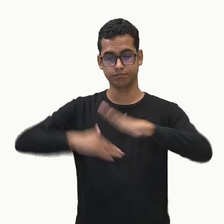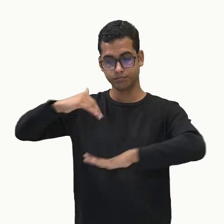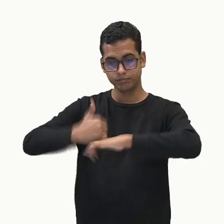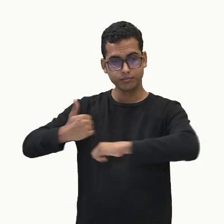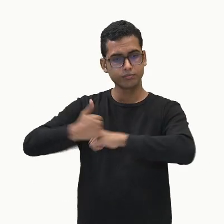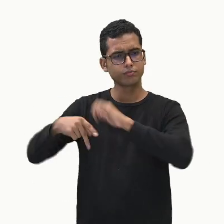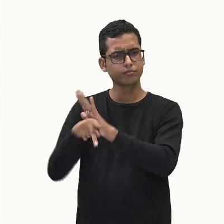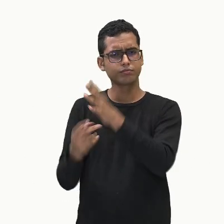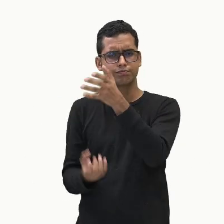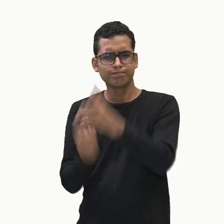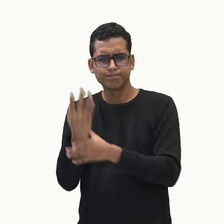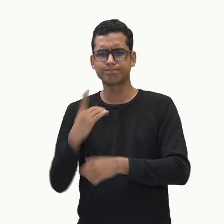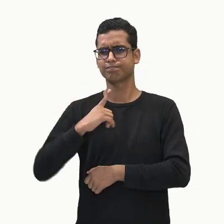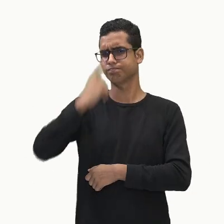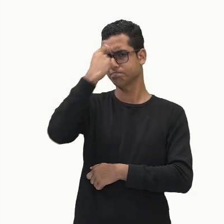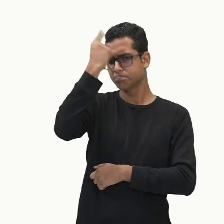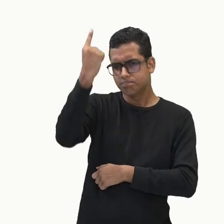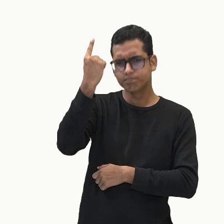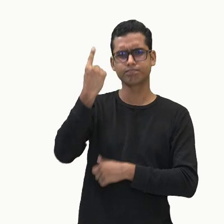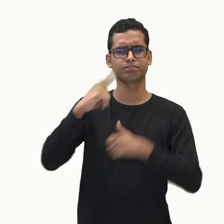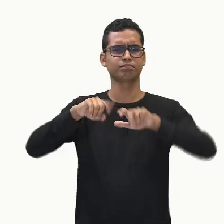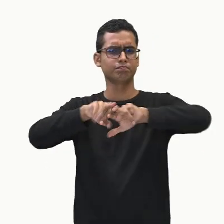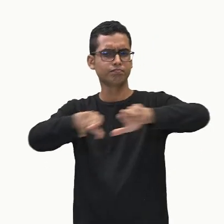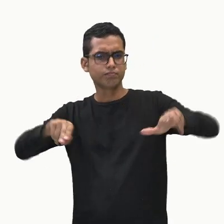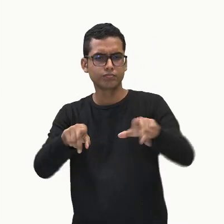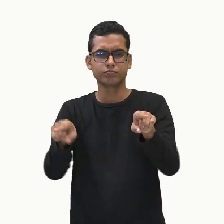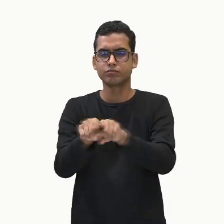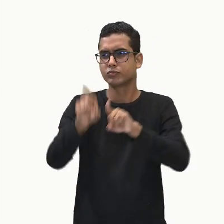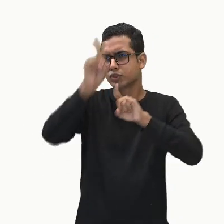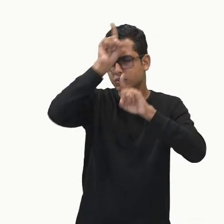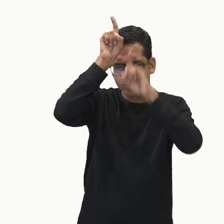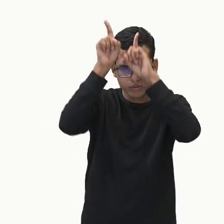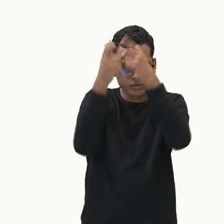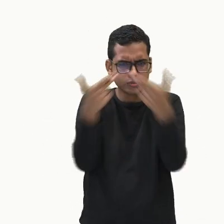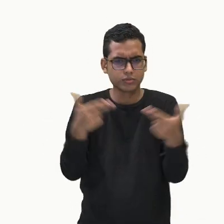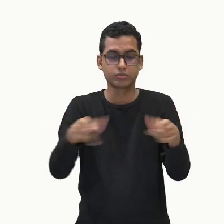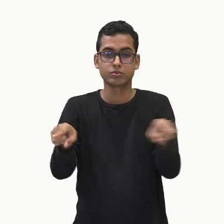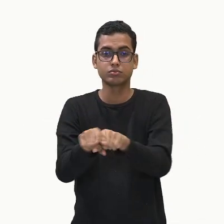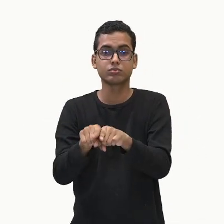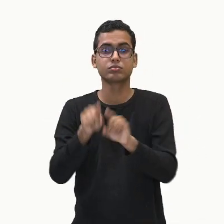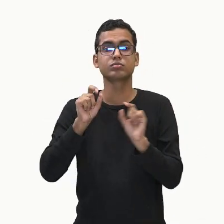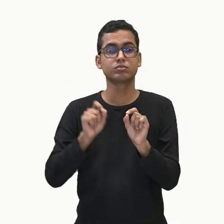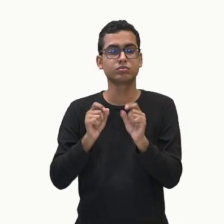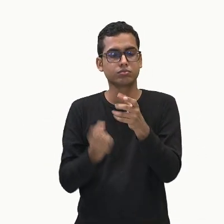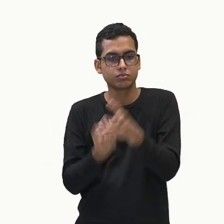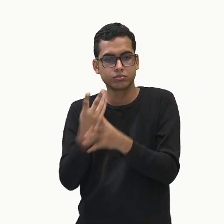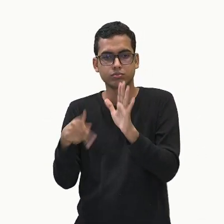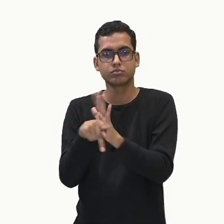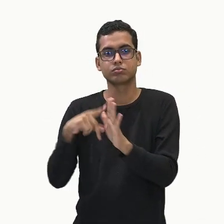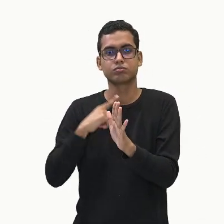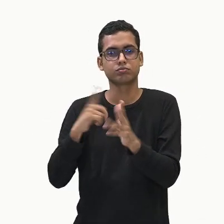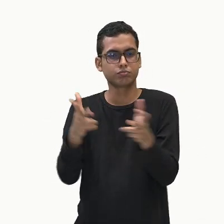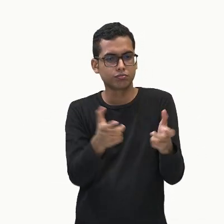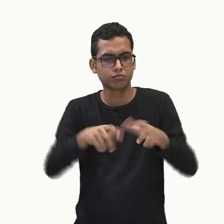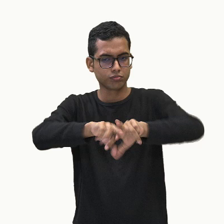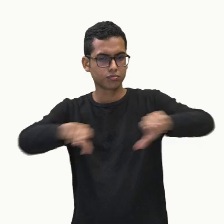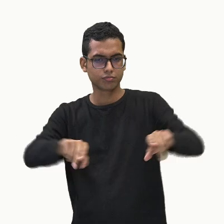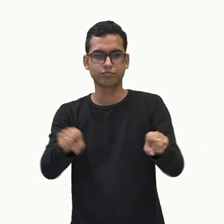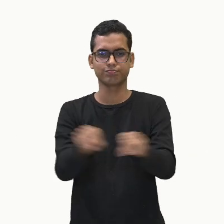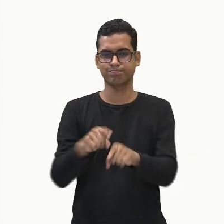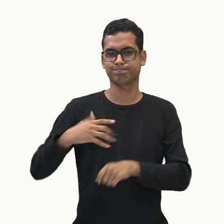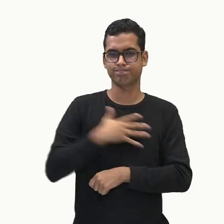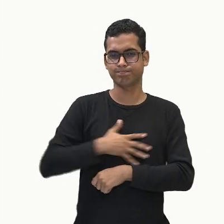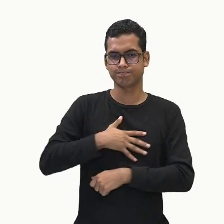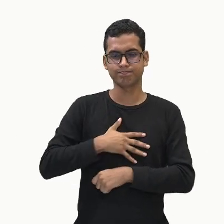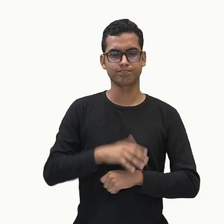né, as ideias e tudo mais para formar um jogo aí que muitos gostam de jogar. O montador